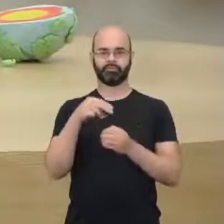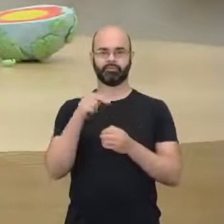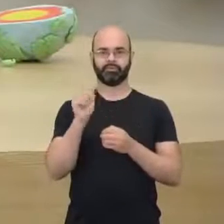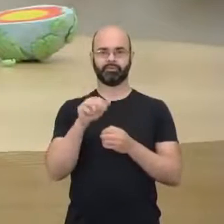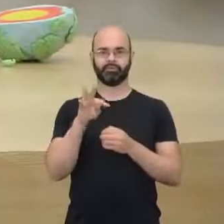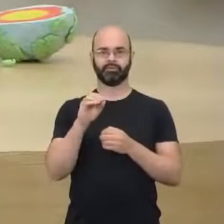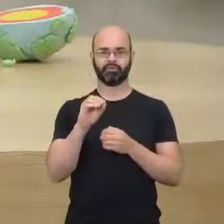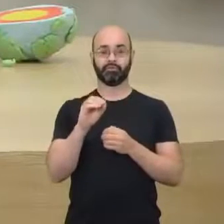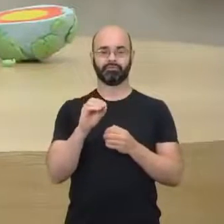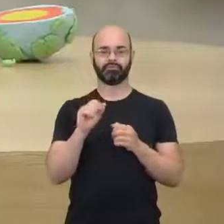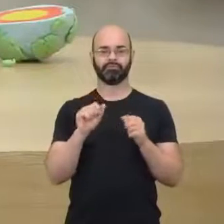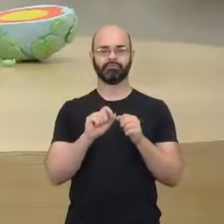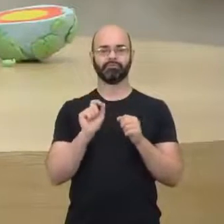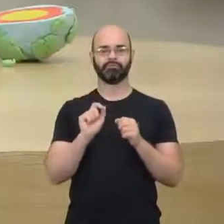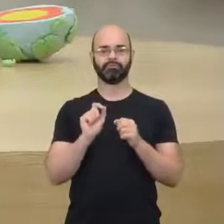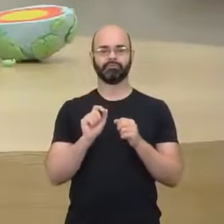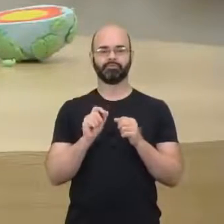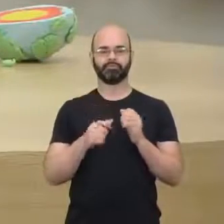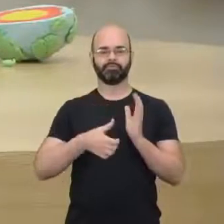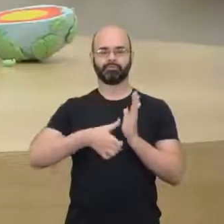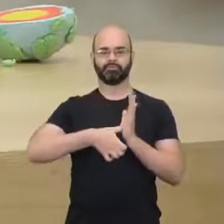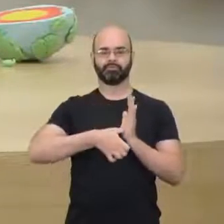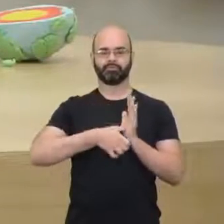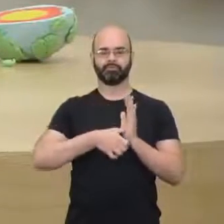O que eu vou fazer com essa bolinha? Eu vou amassar.